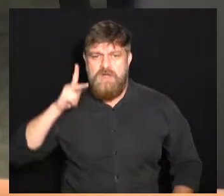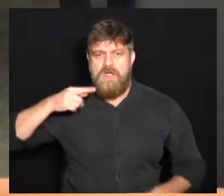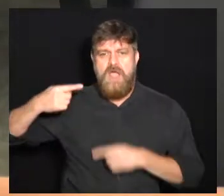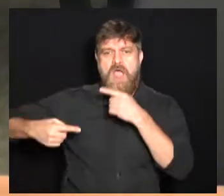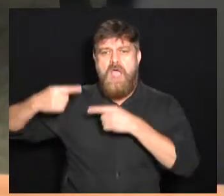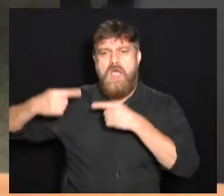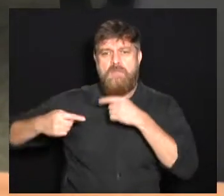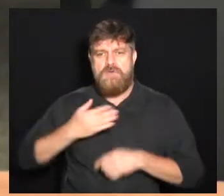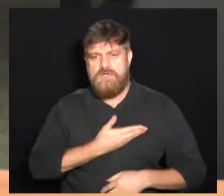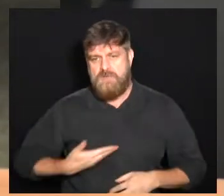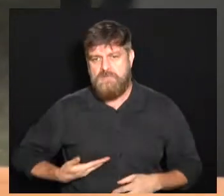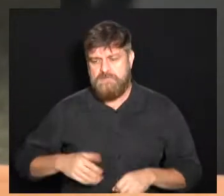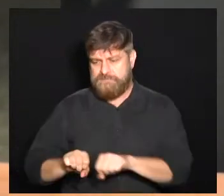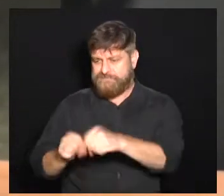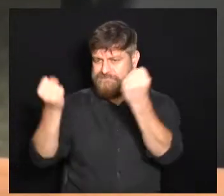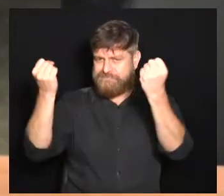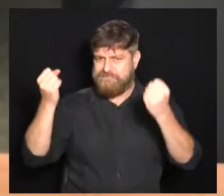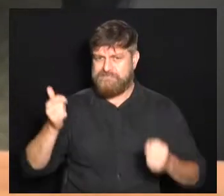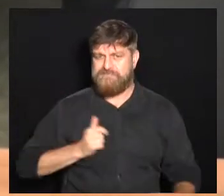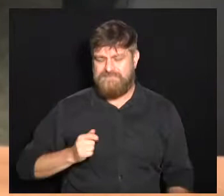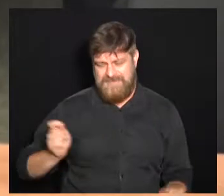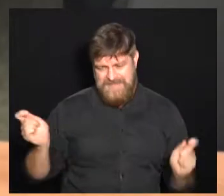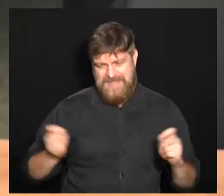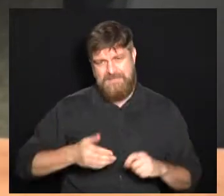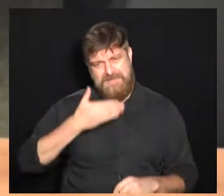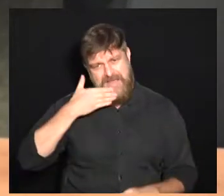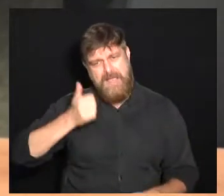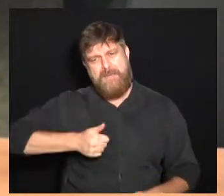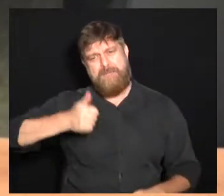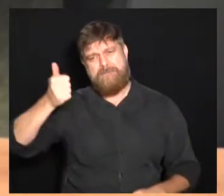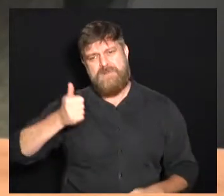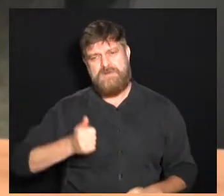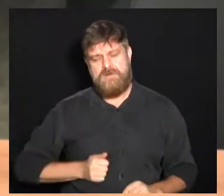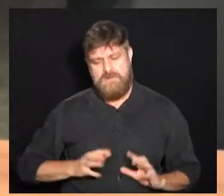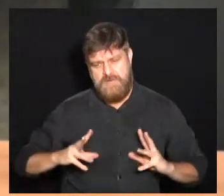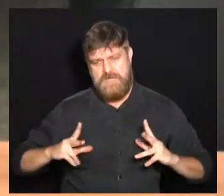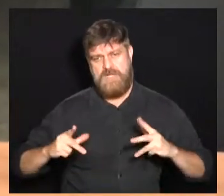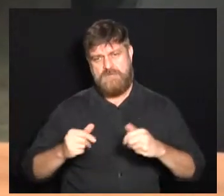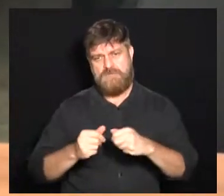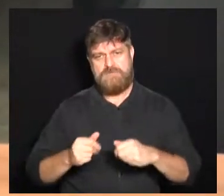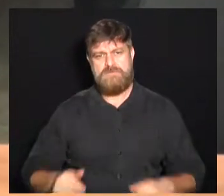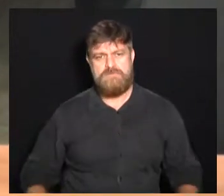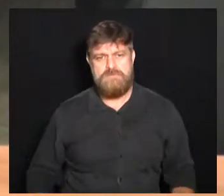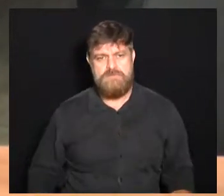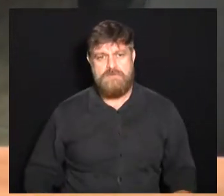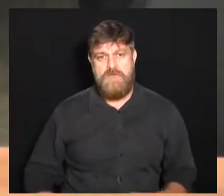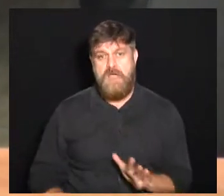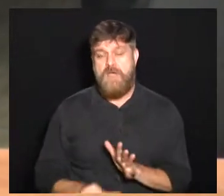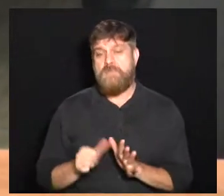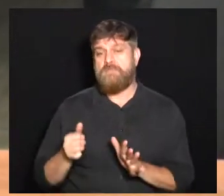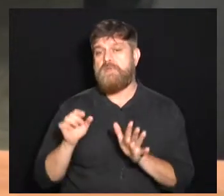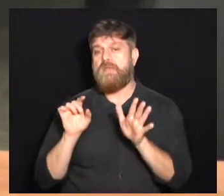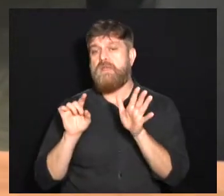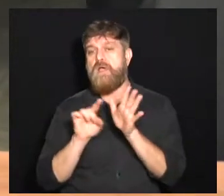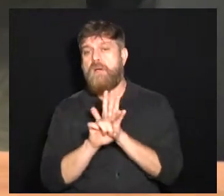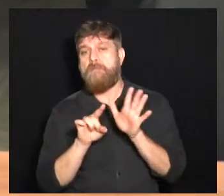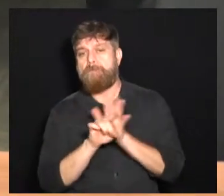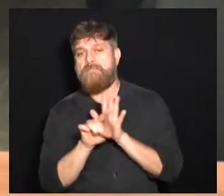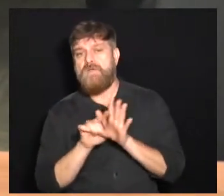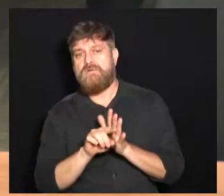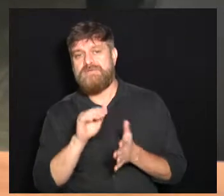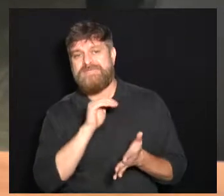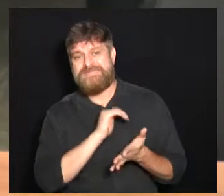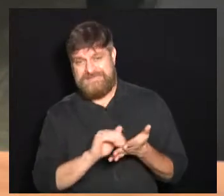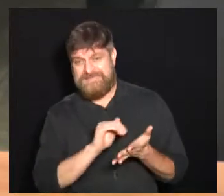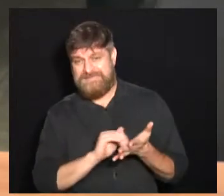que deveria estar sendo muito melhor prestada para todas e todos vocês aqui. Eu primeiro quero perguntar para a secretária, então,